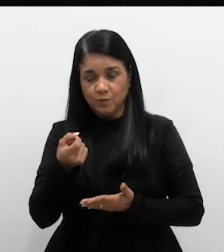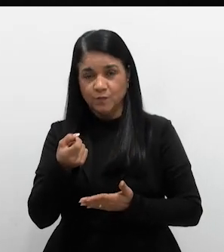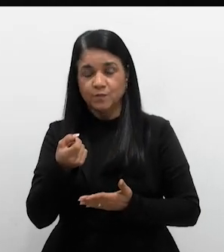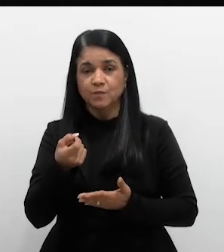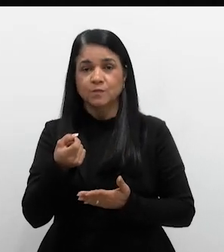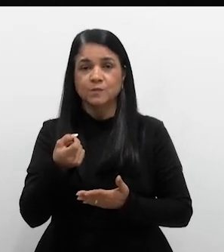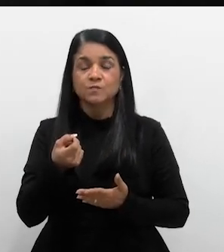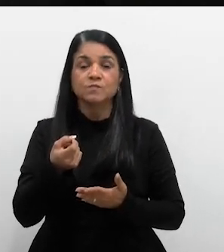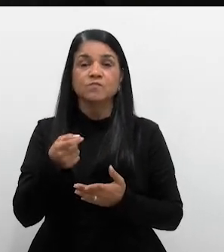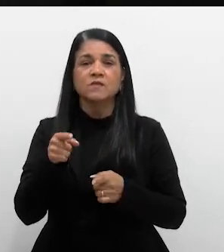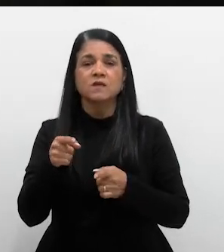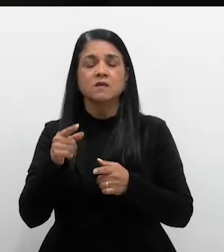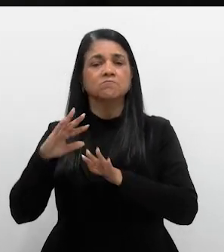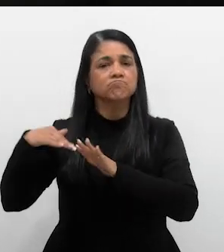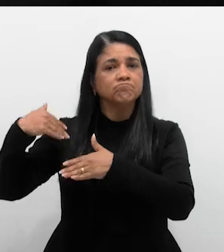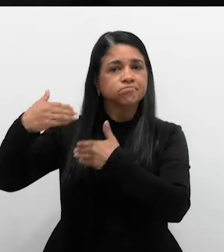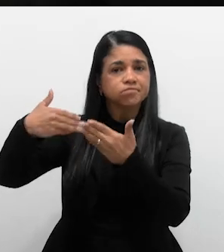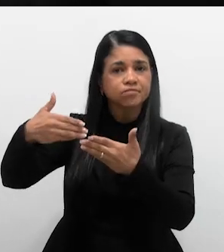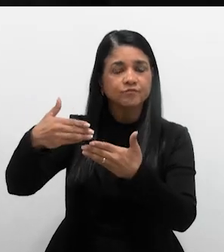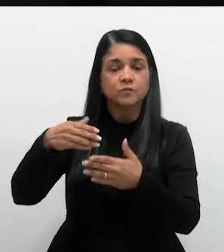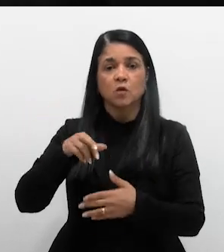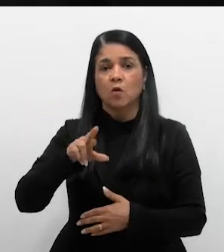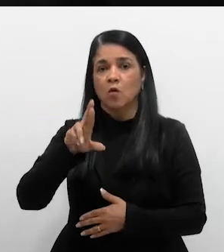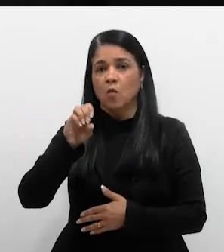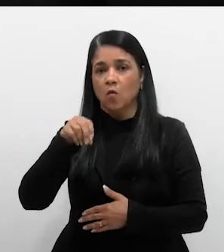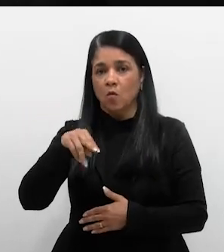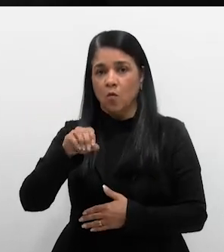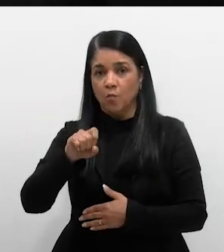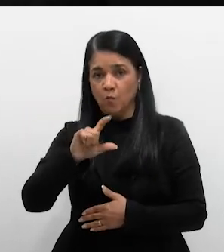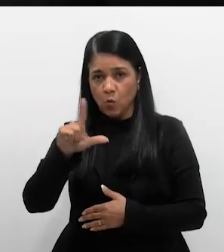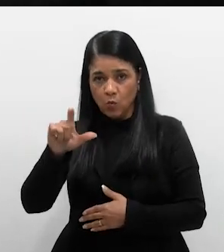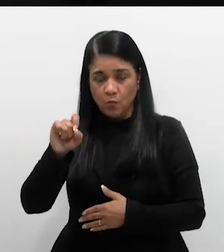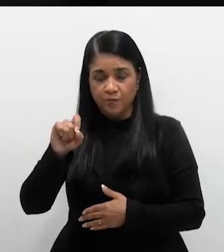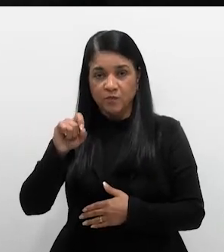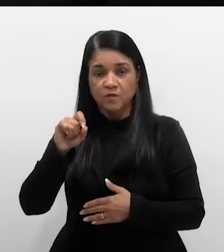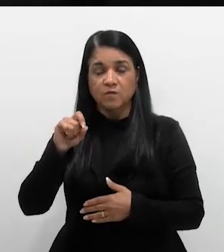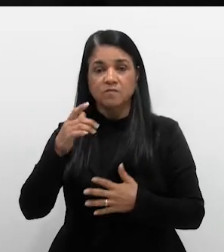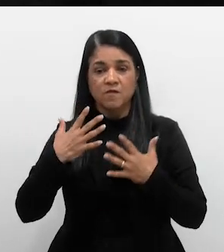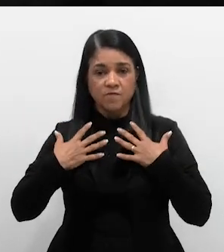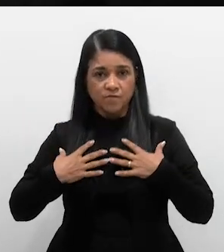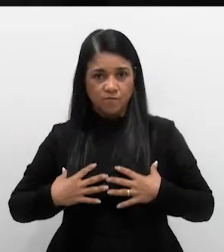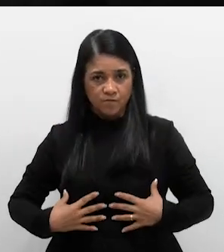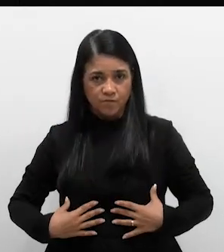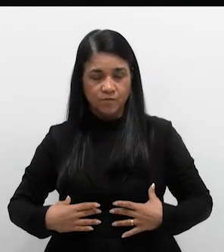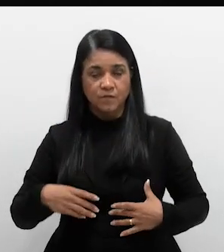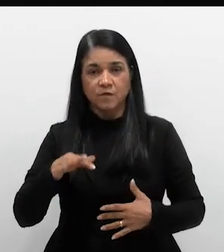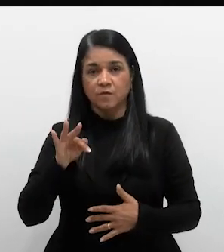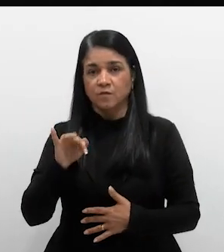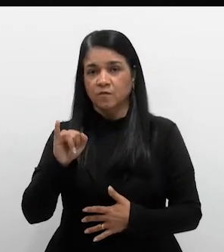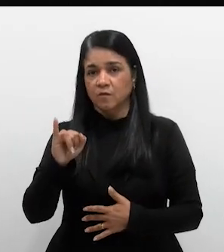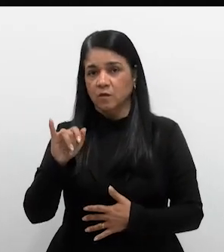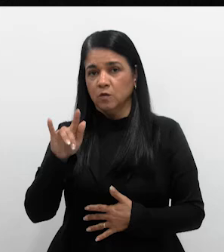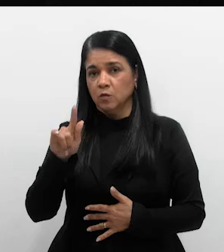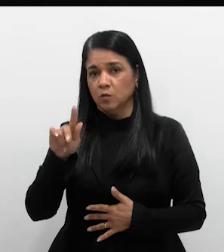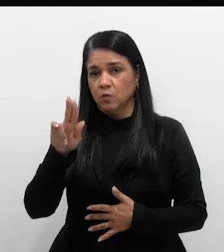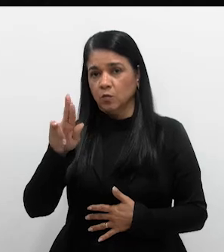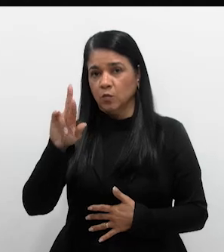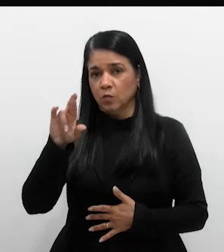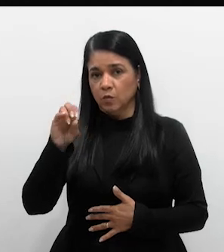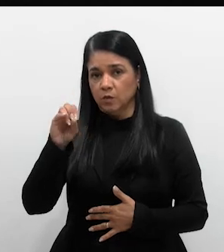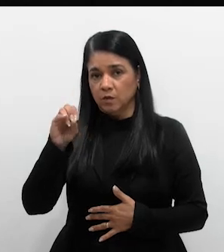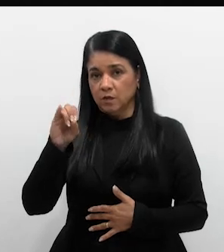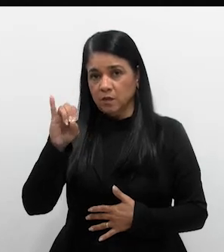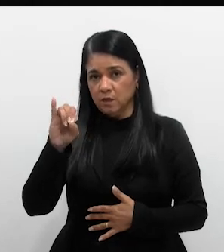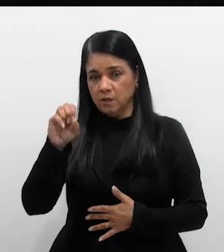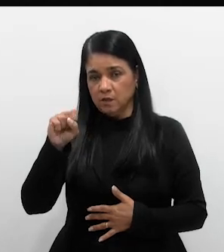enfim. E durante toda essa trajetória, o Rômulo Roque, figurinista, você, né, que eu tive o prazer de